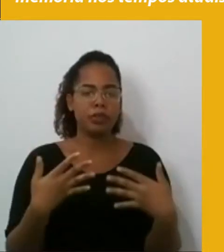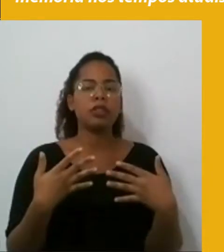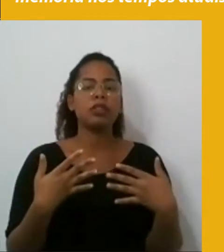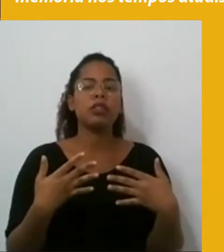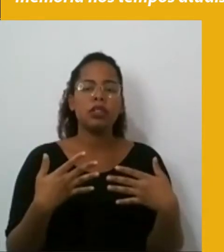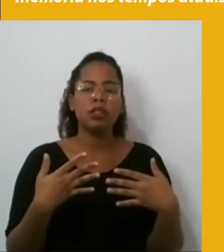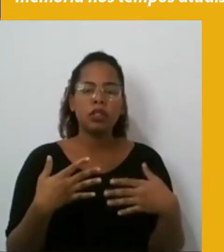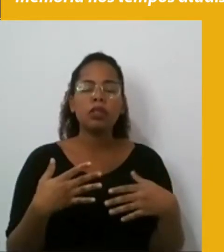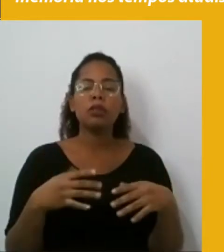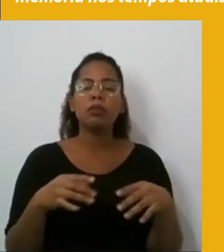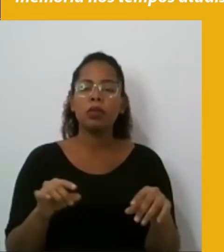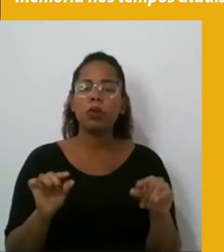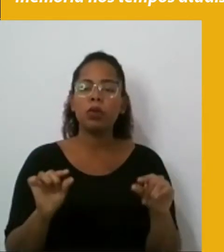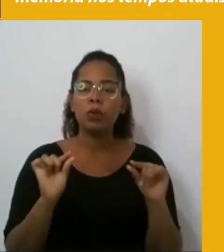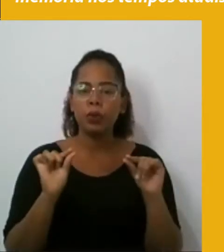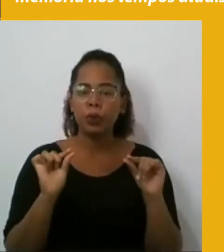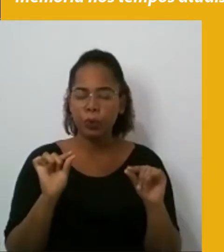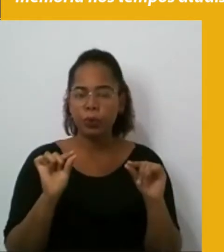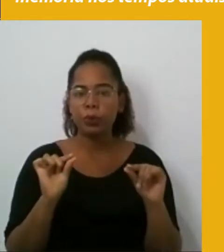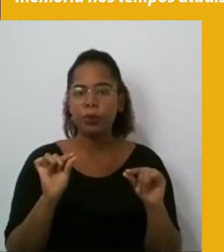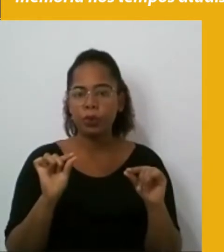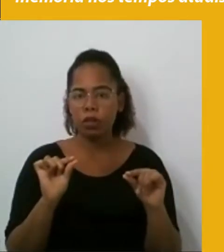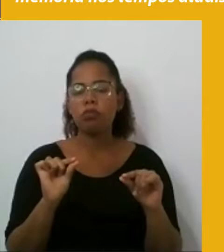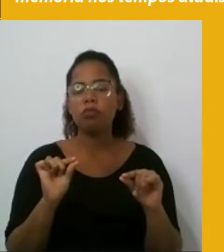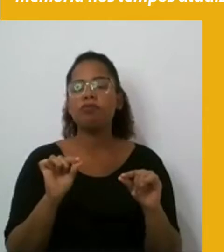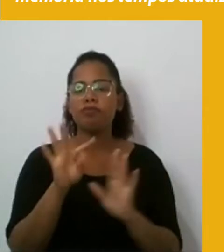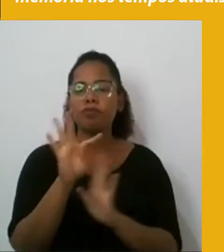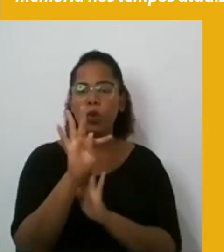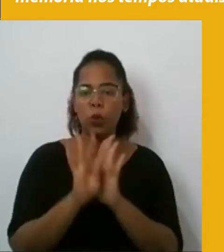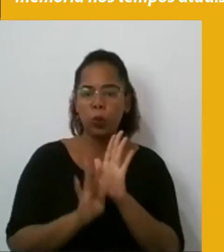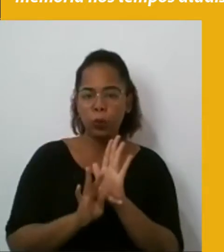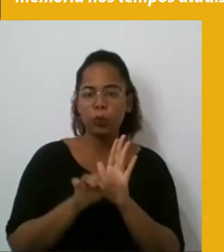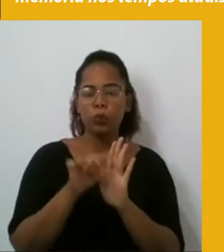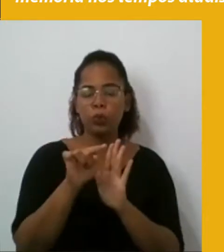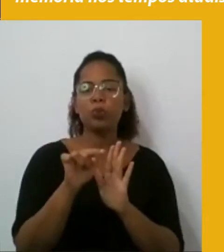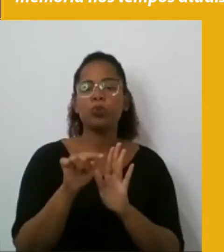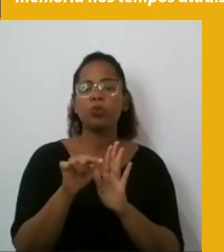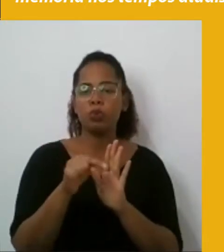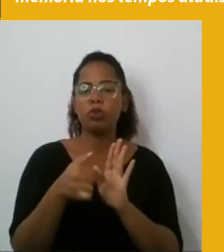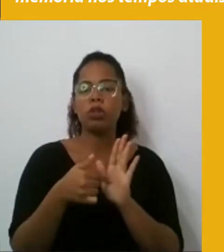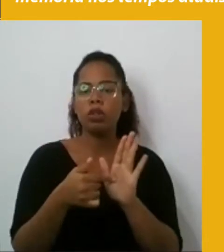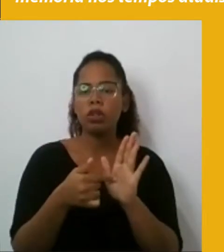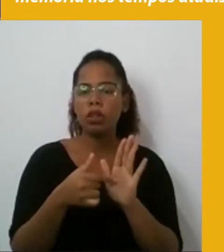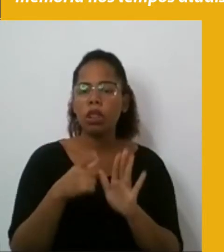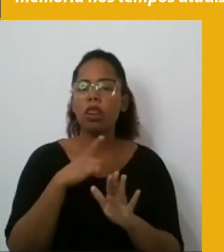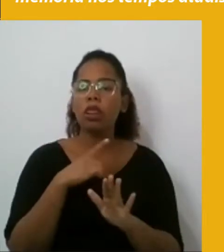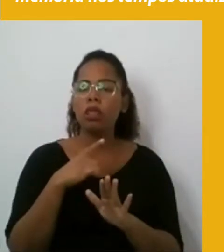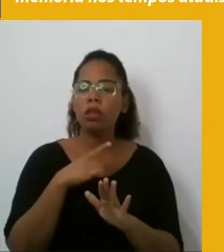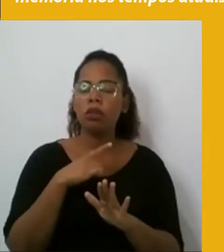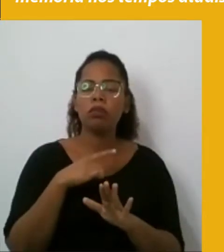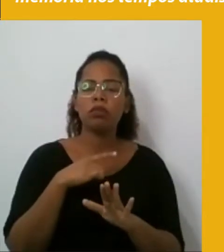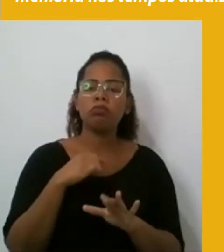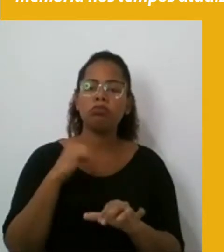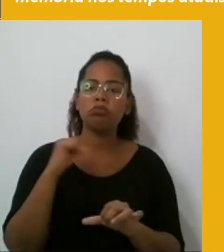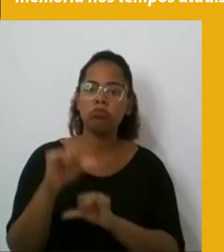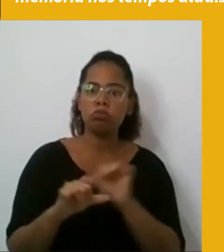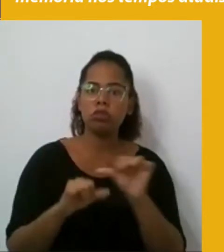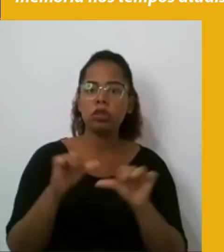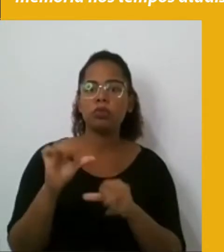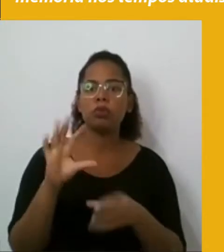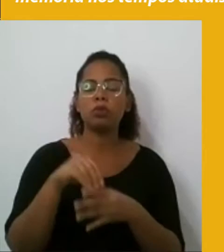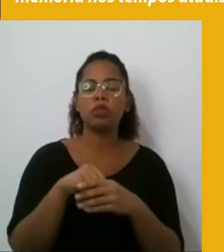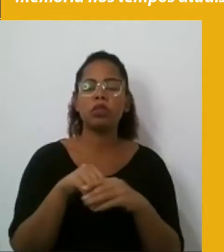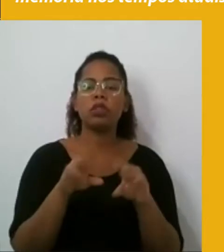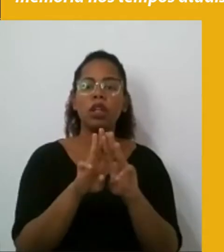do Chile, que, pelo que eu entendi dos seus textos, gerou uma transformação muito grande no museu, no sentido